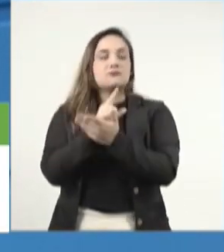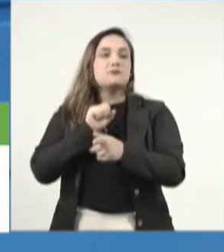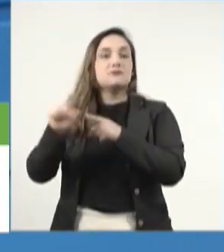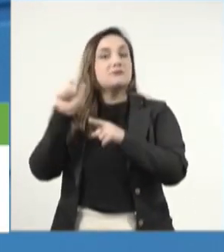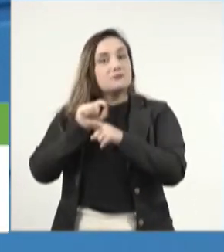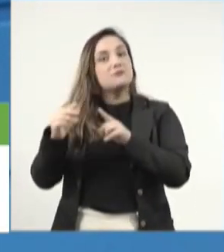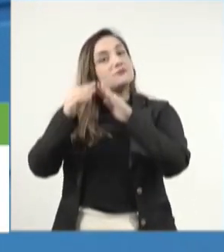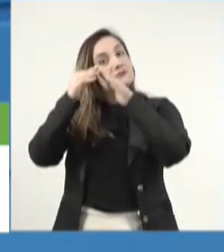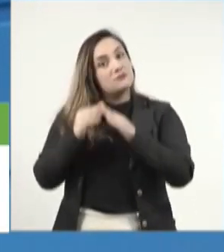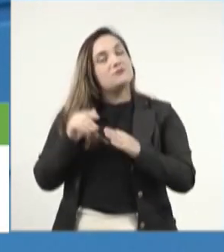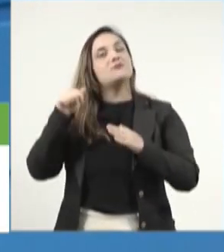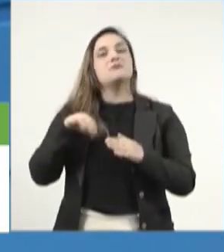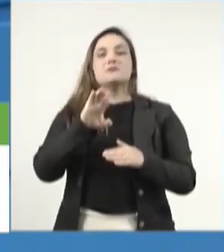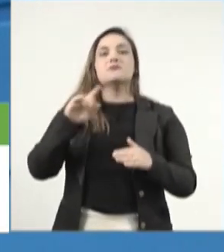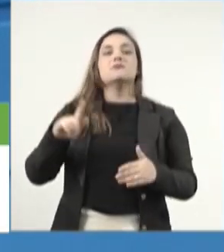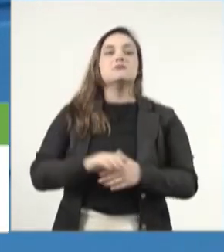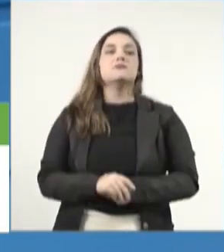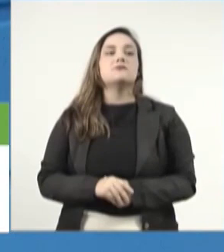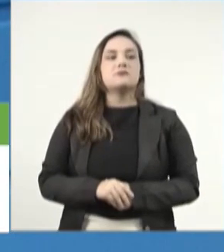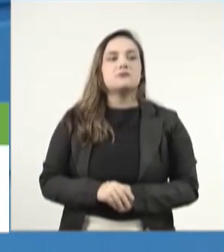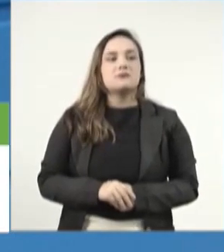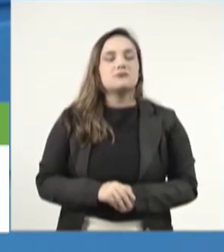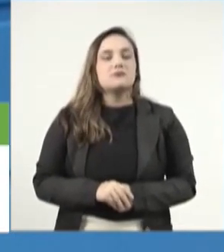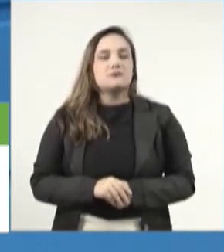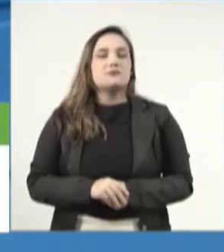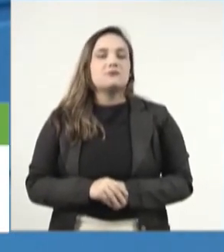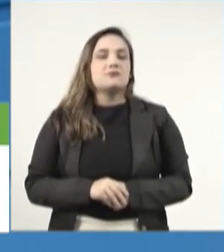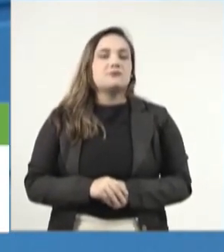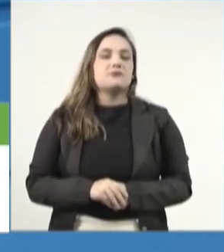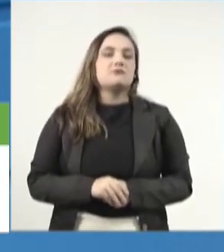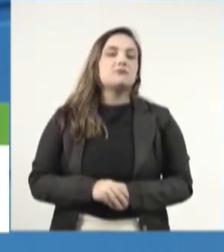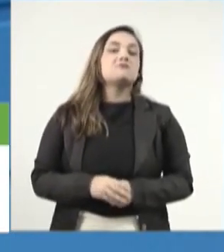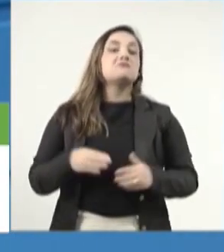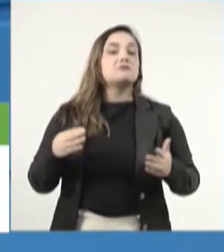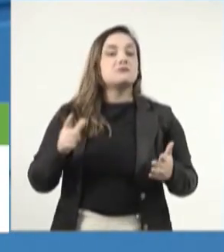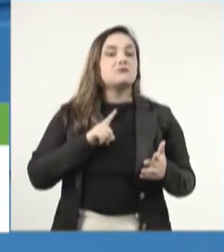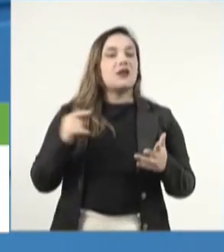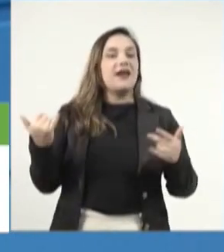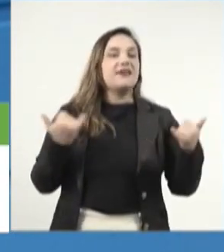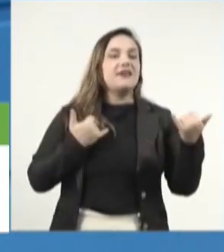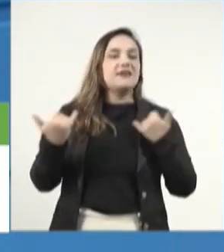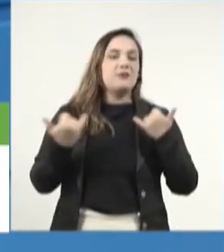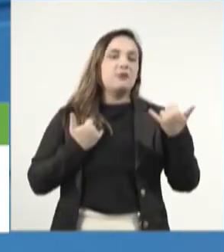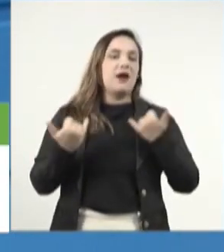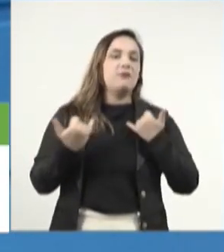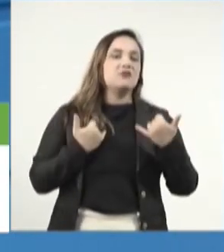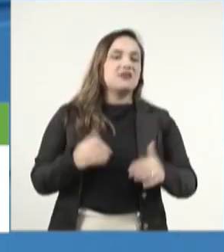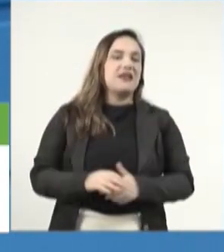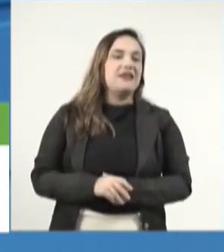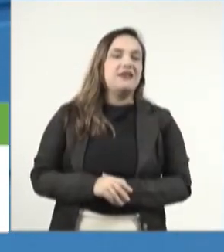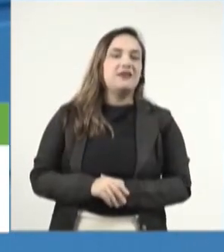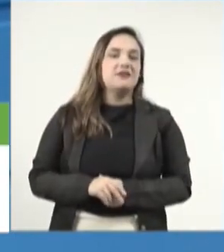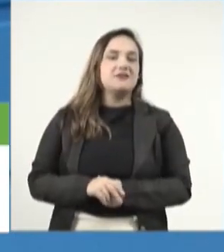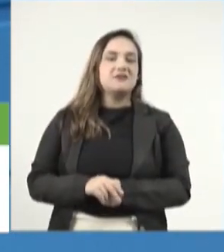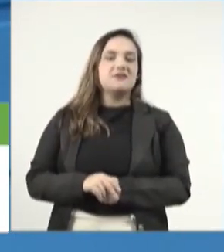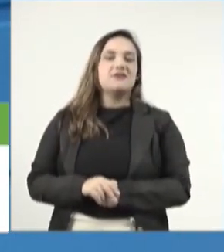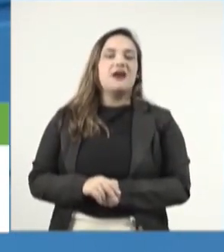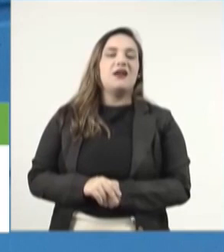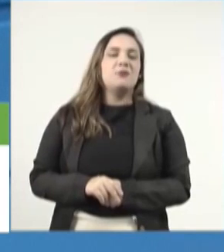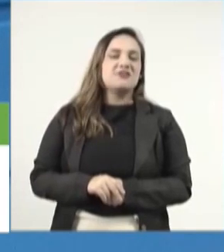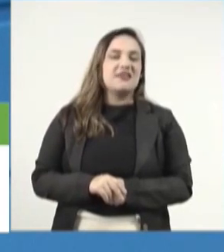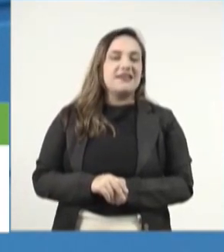para residir em Campo Grande. De acordo com as informações, são os cotistas, entre